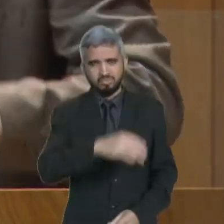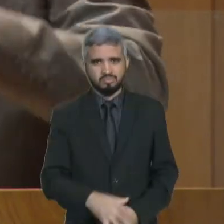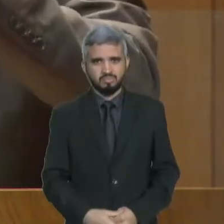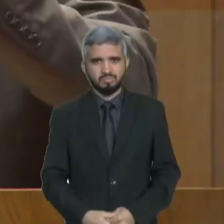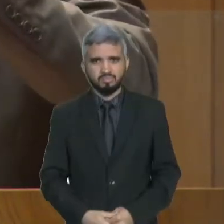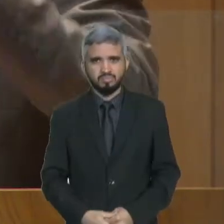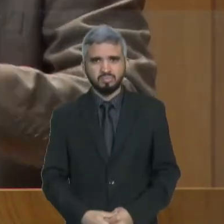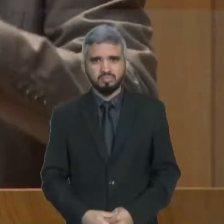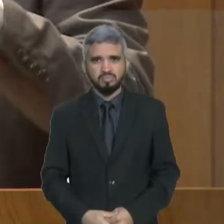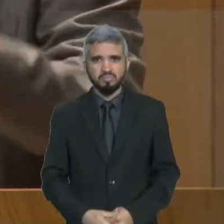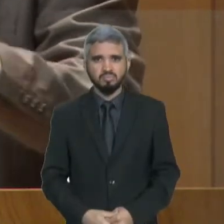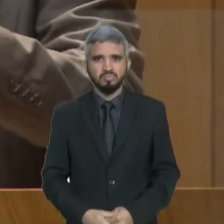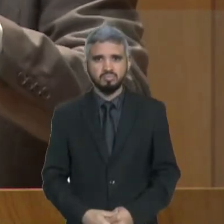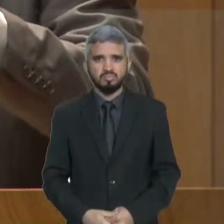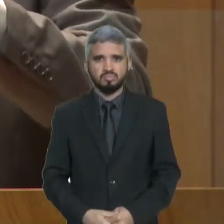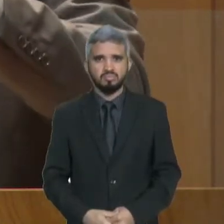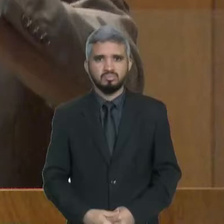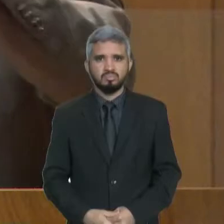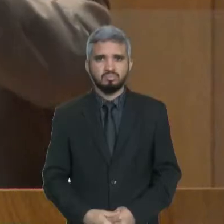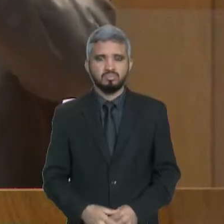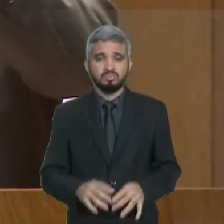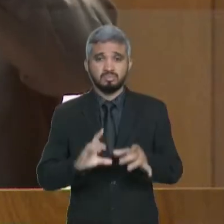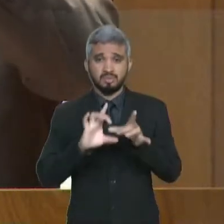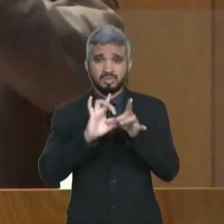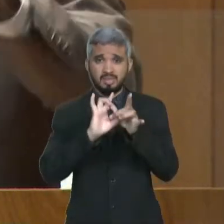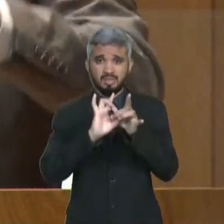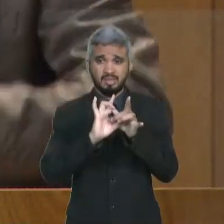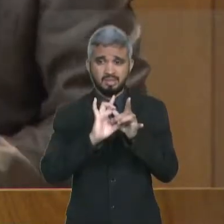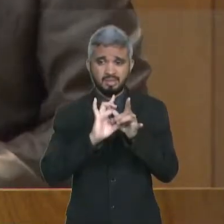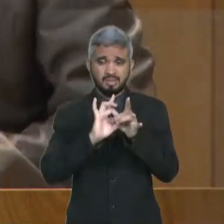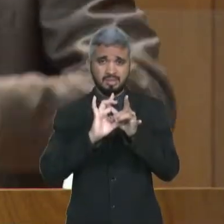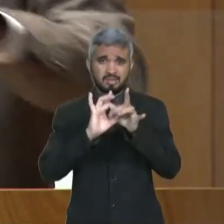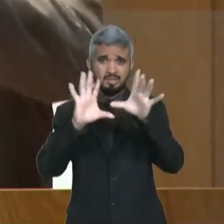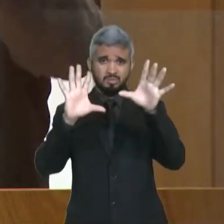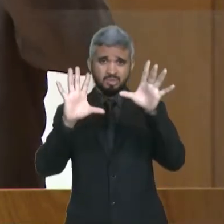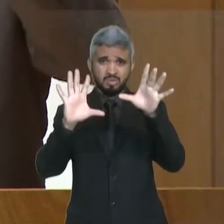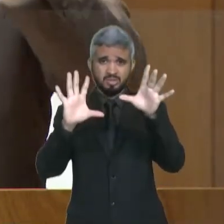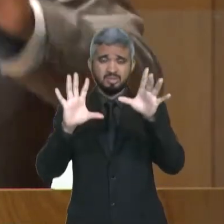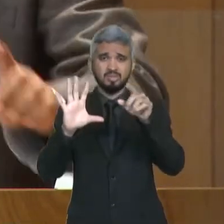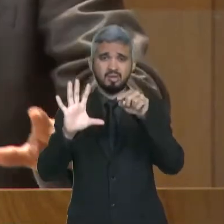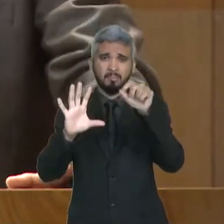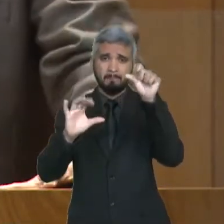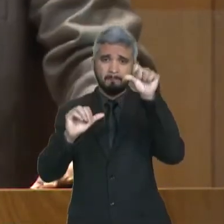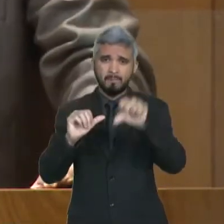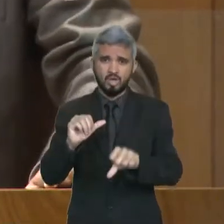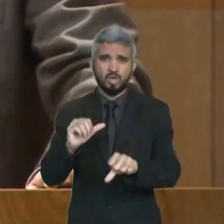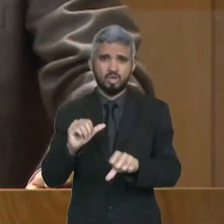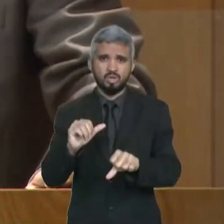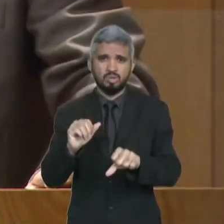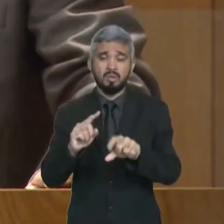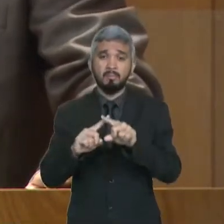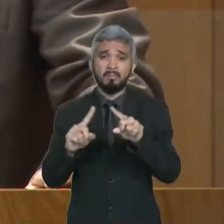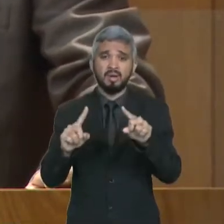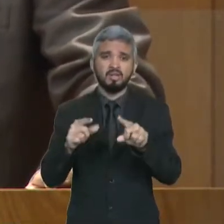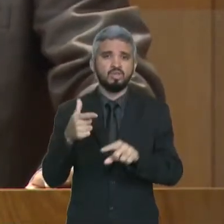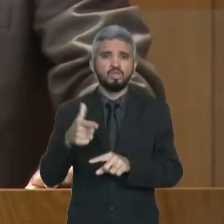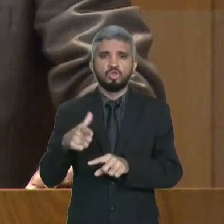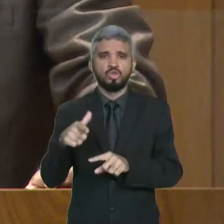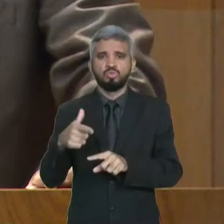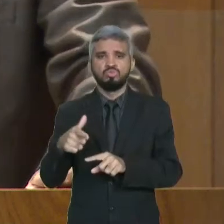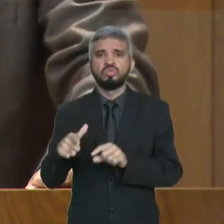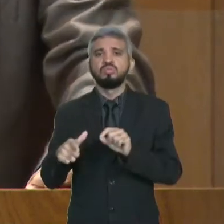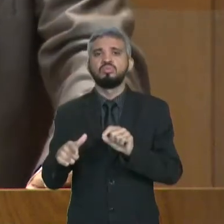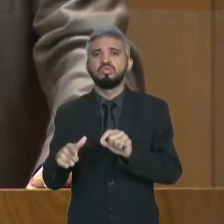curso é o pior não dos regimes mas não se inventou nenhum regime melhor do que ele